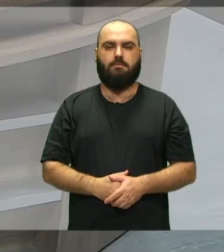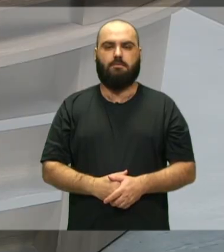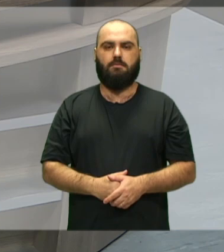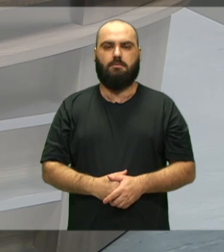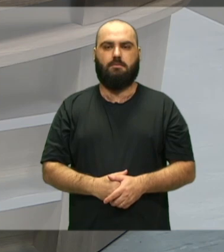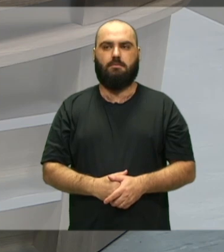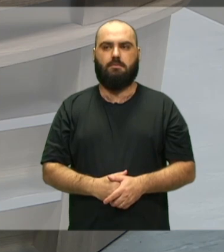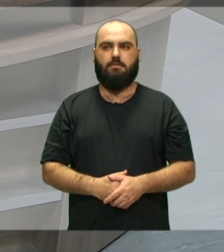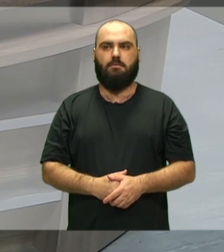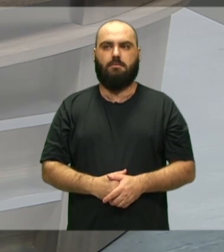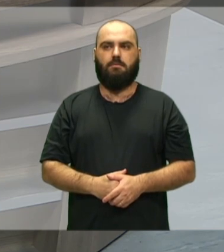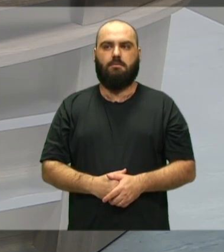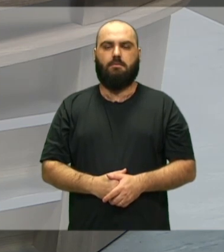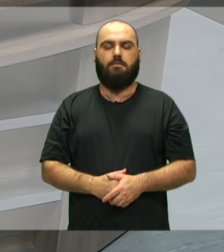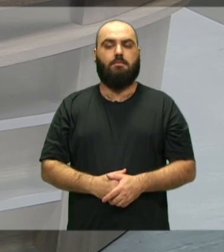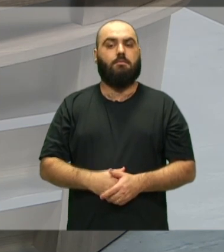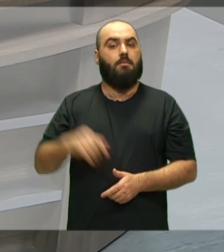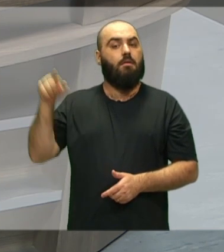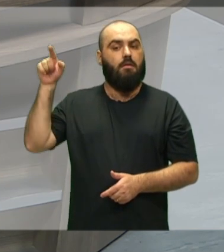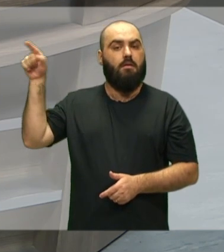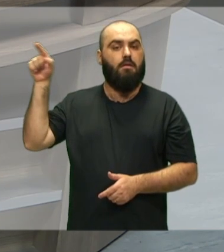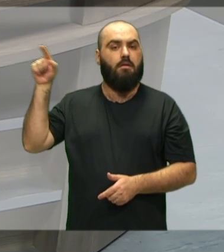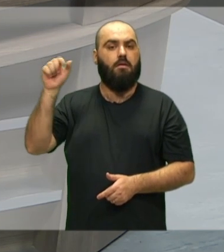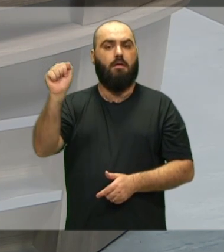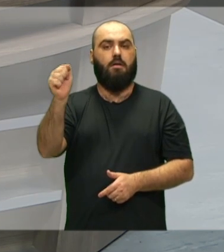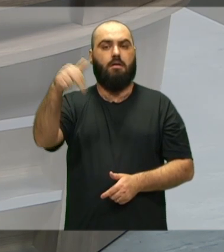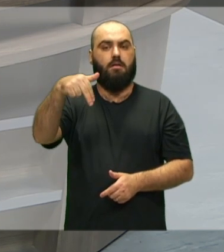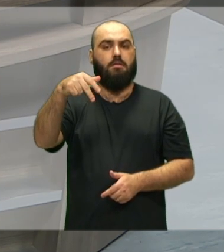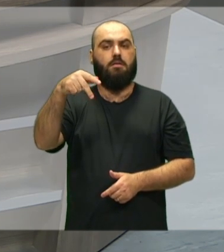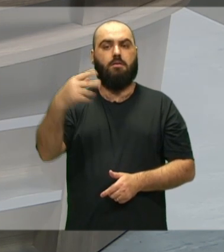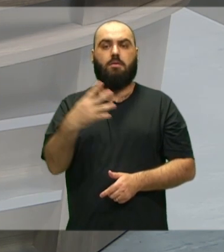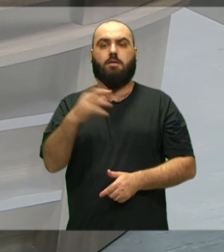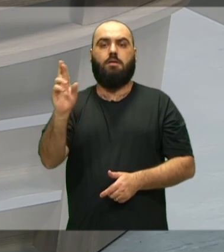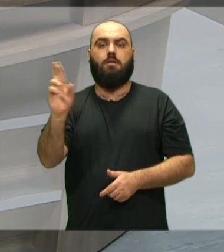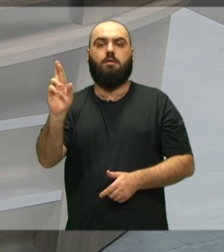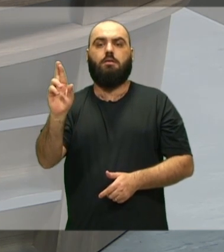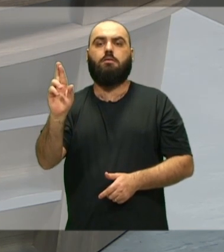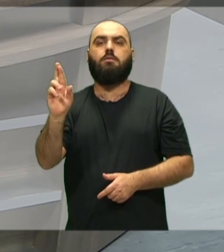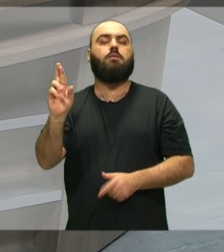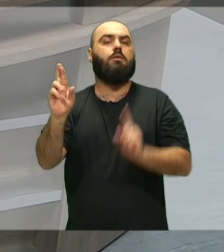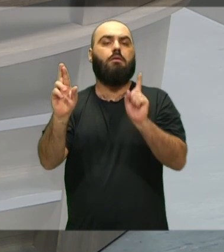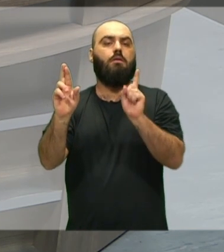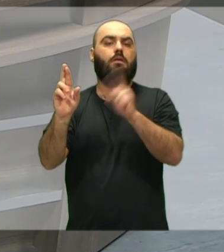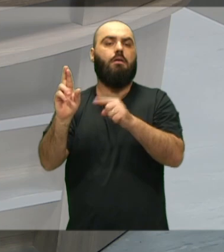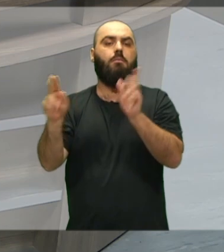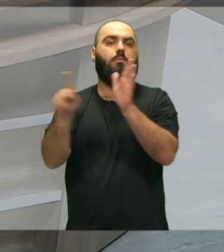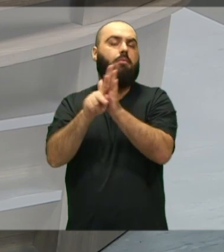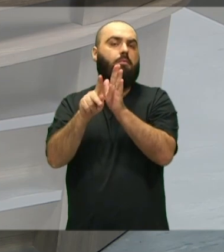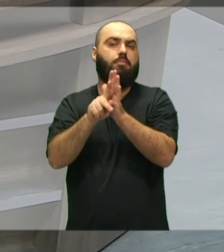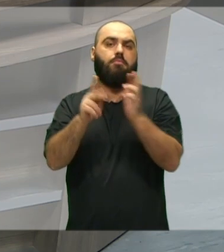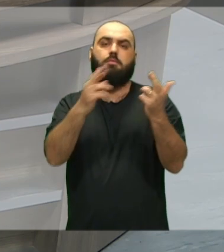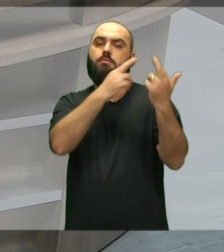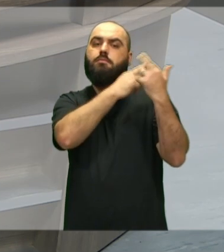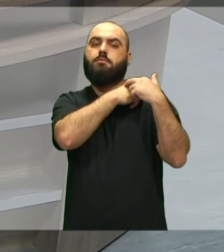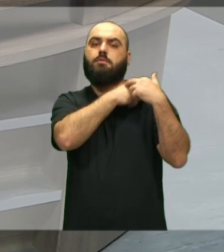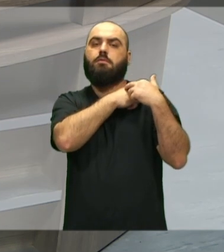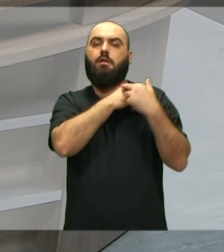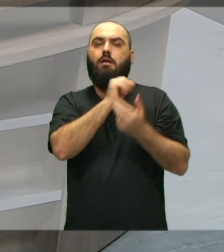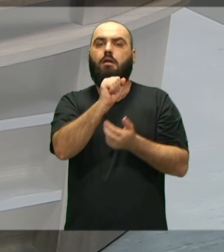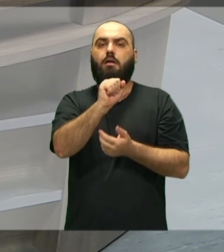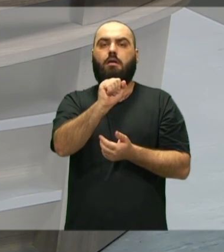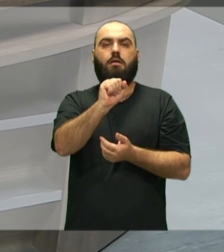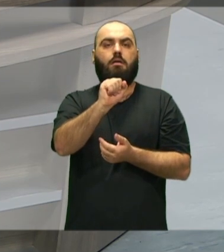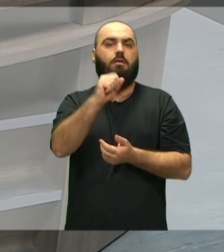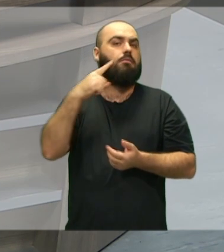tu consegue. Isso aí são o quê, ó? Mostrar são aqui, ó. AMPs 4Rs, que são a forma de provimento da administração pública, né? Então, quer dizer,